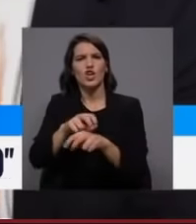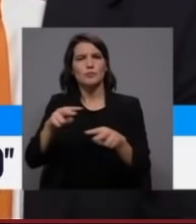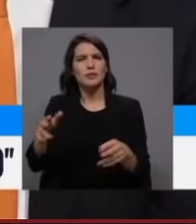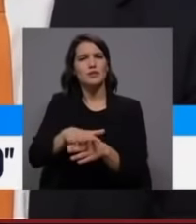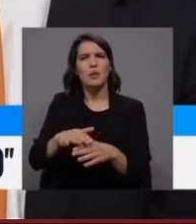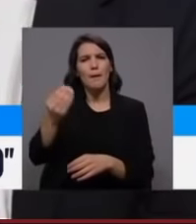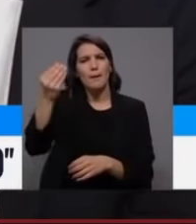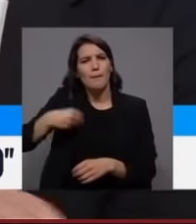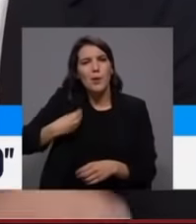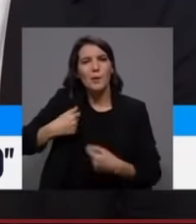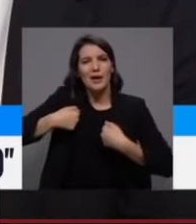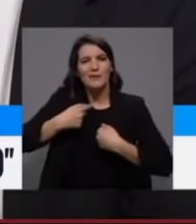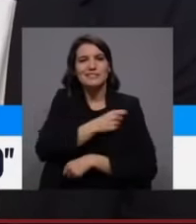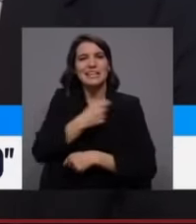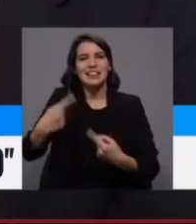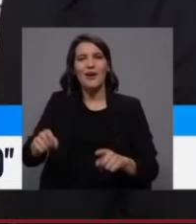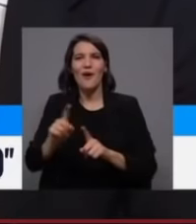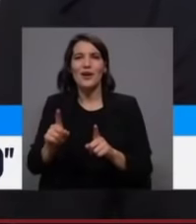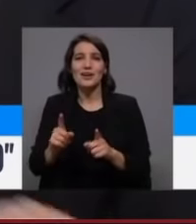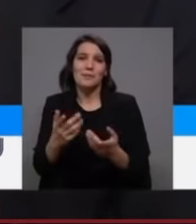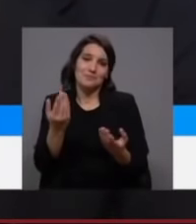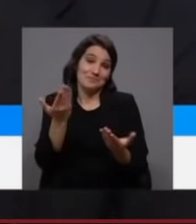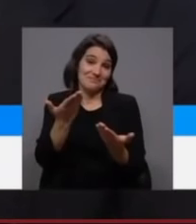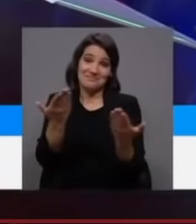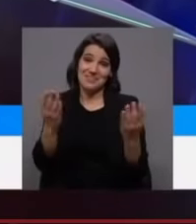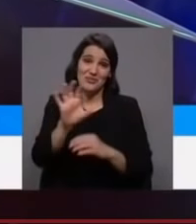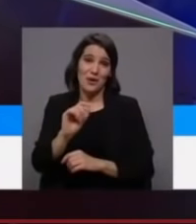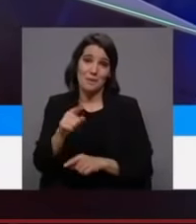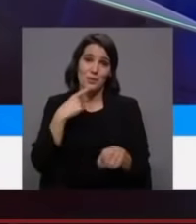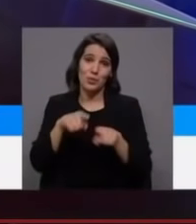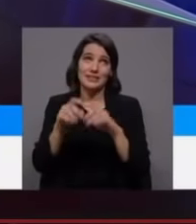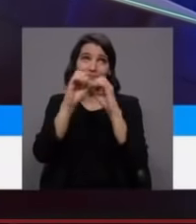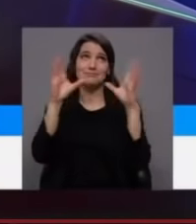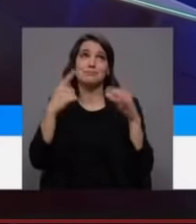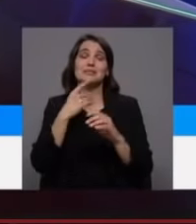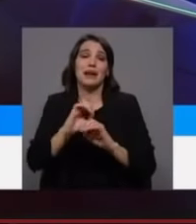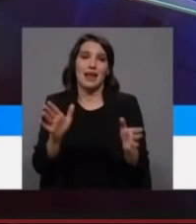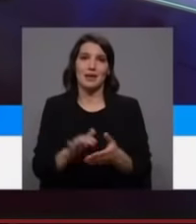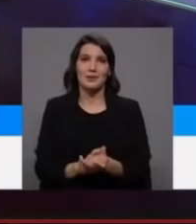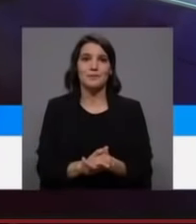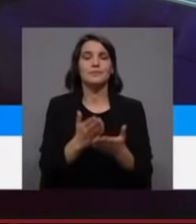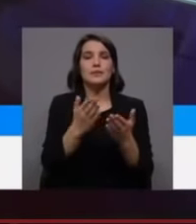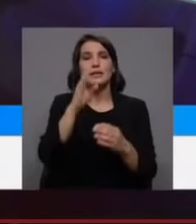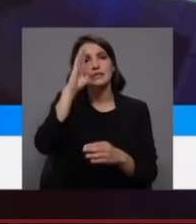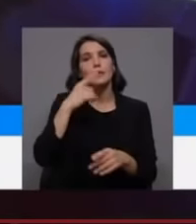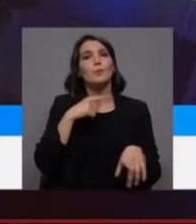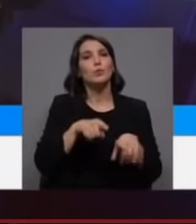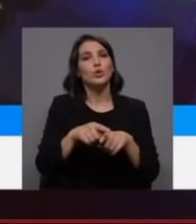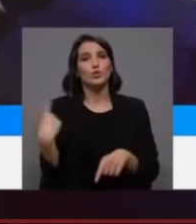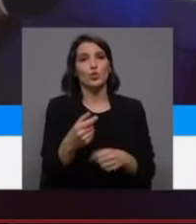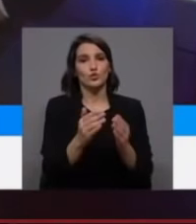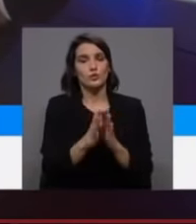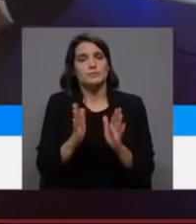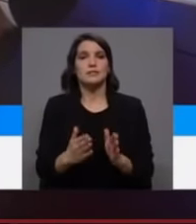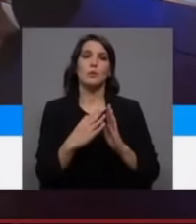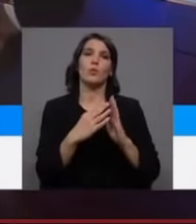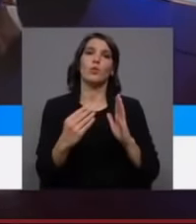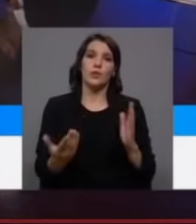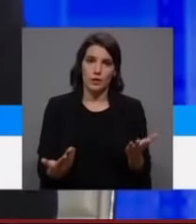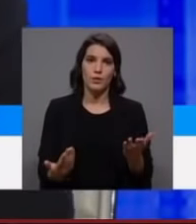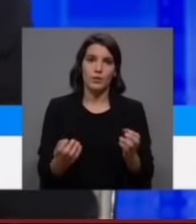postal preocupações Regional qualquer maneira então dá vacinaram é importante que começaram a rir dois políticos e todos nós temos que dar o exemplo